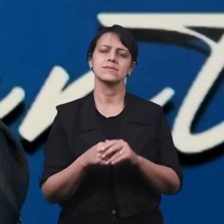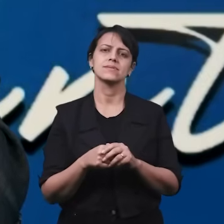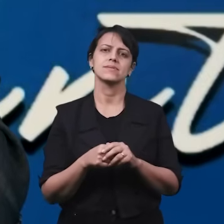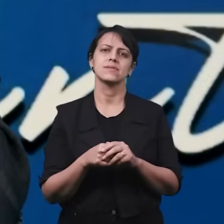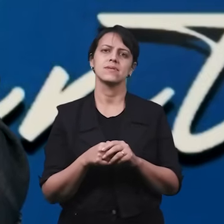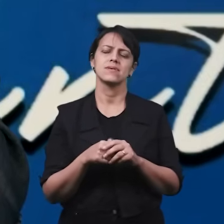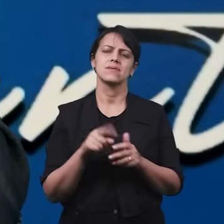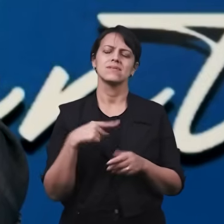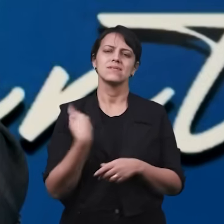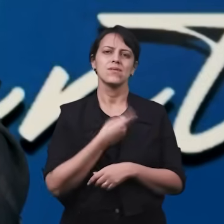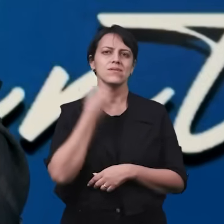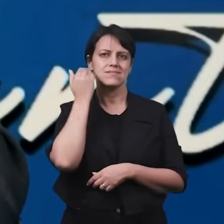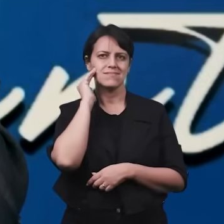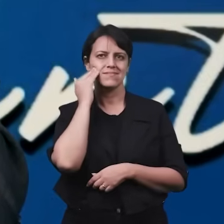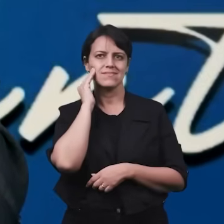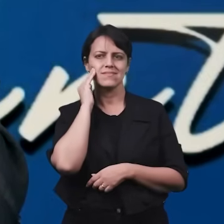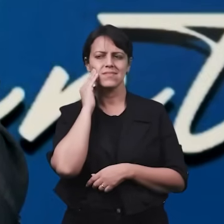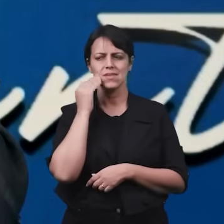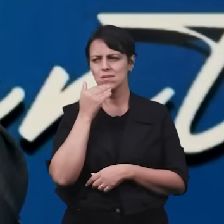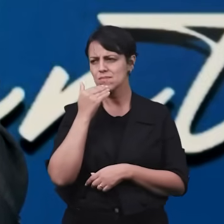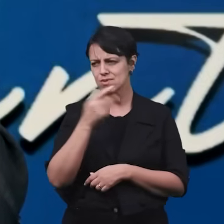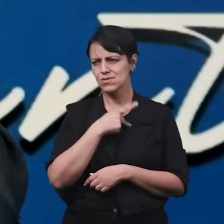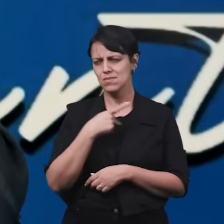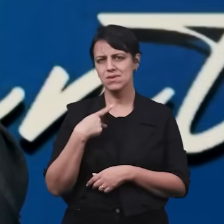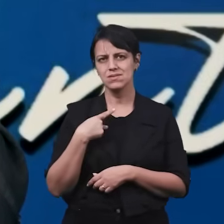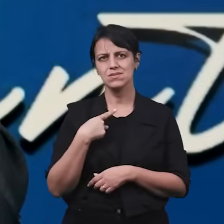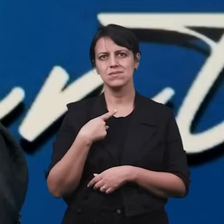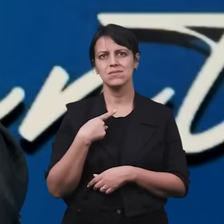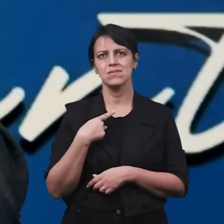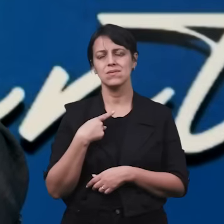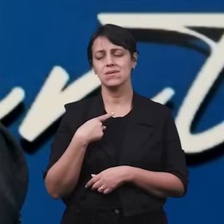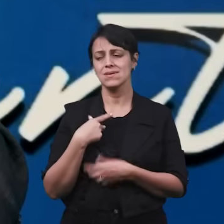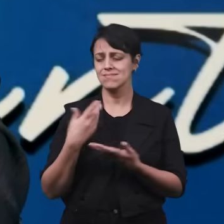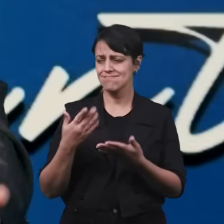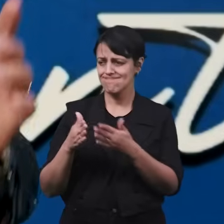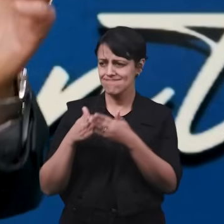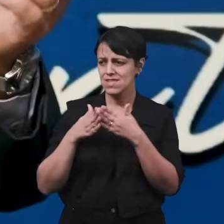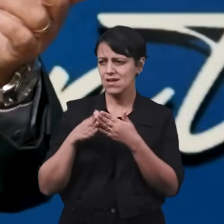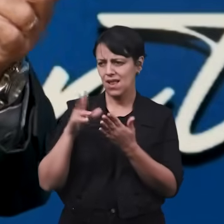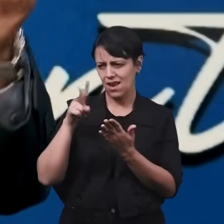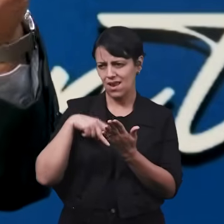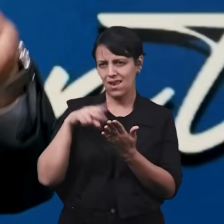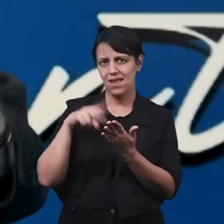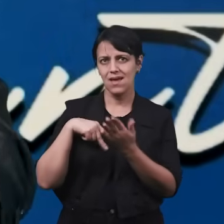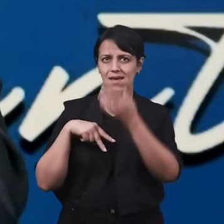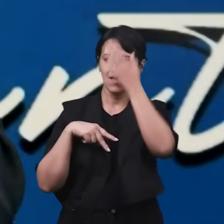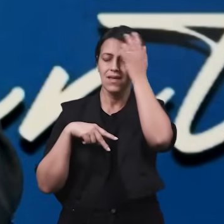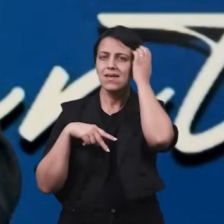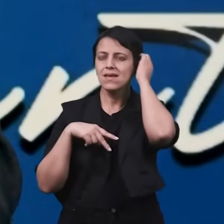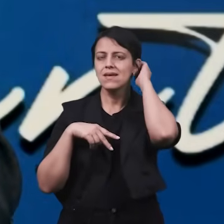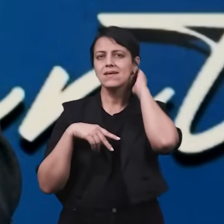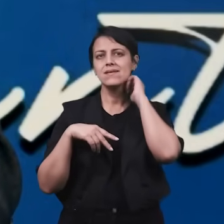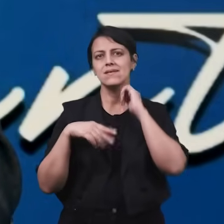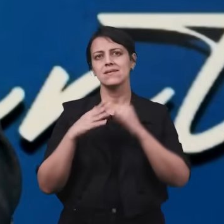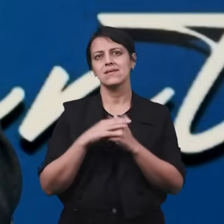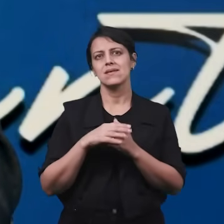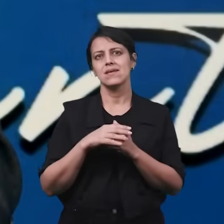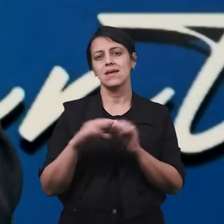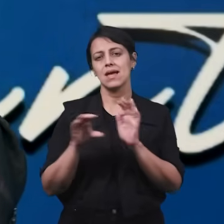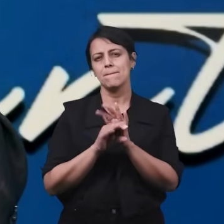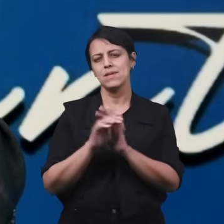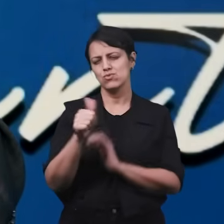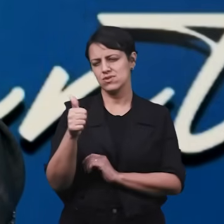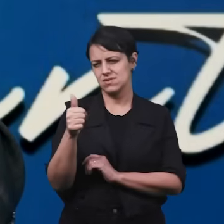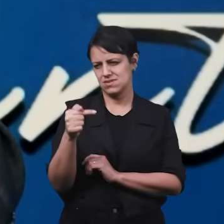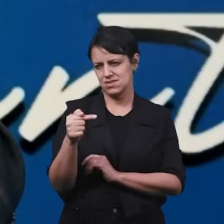esse, que nos ajuda muito. Eu vou pedir até ao pastor Luiz Fernando para ler esse provérbio. O pastor Luiz, dá uma olhada naquele capítulo, que é o